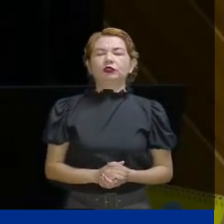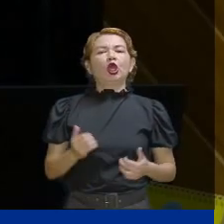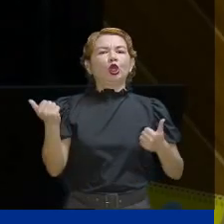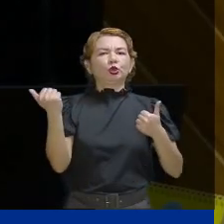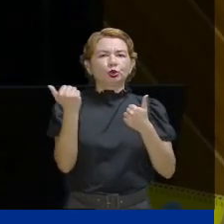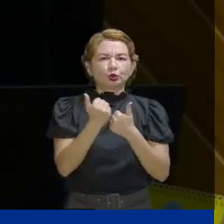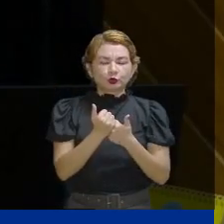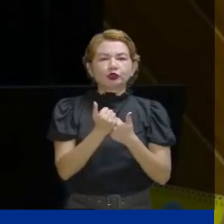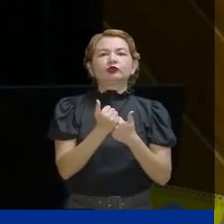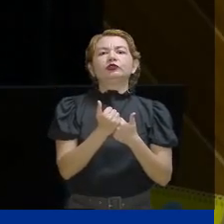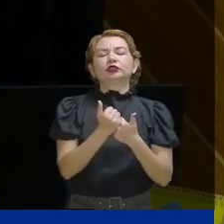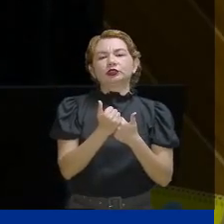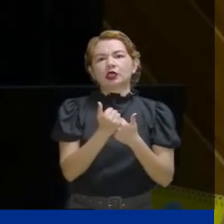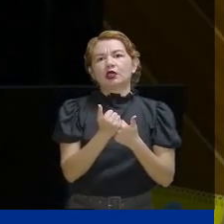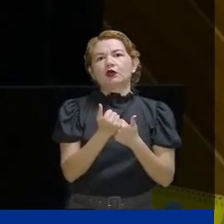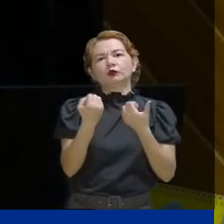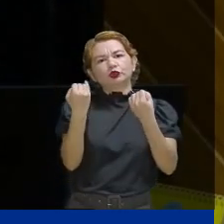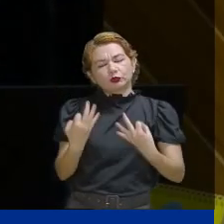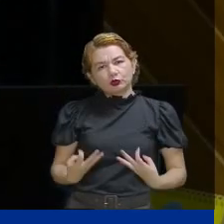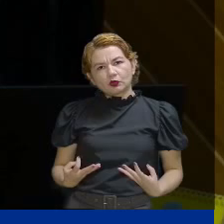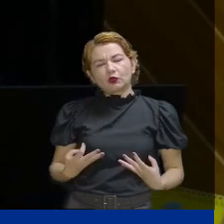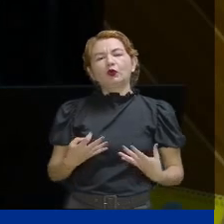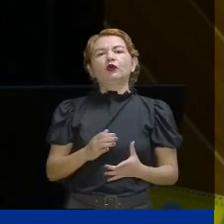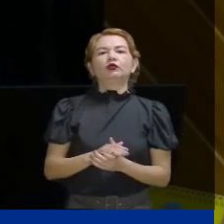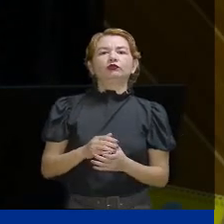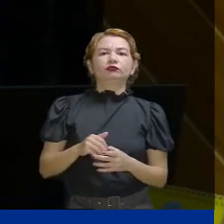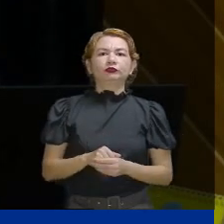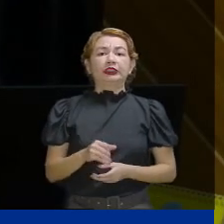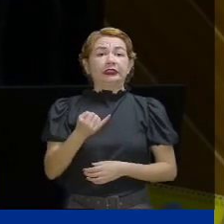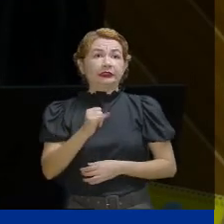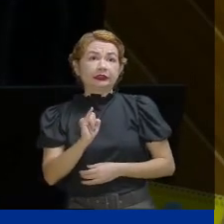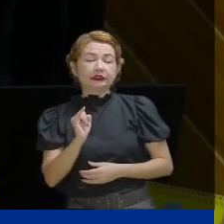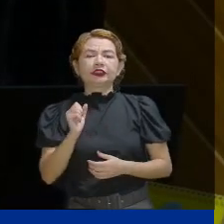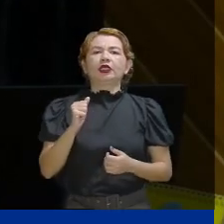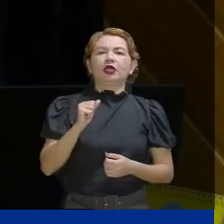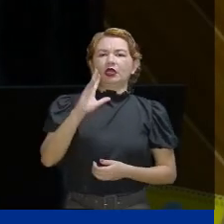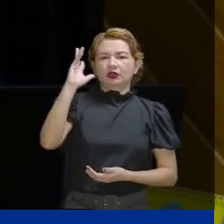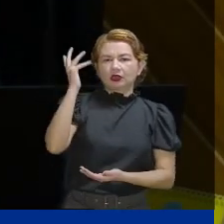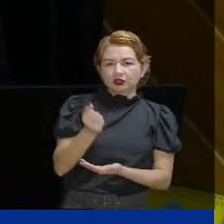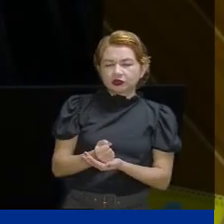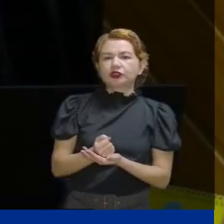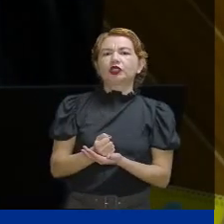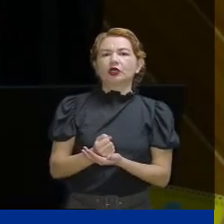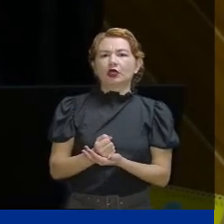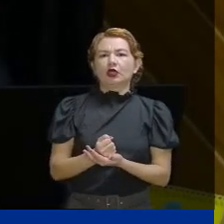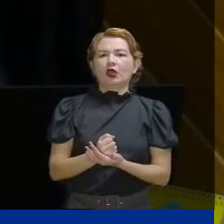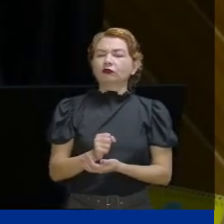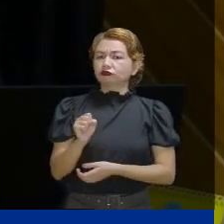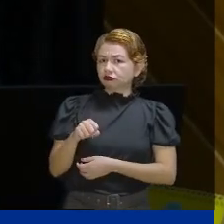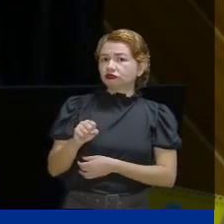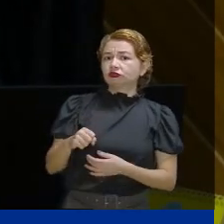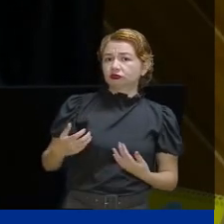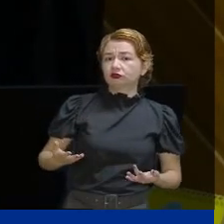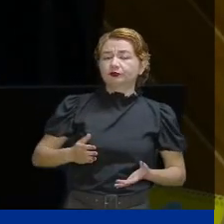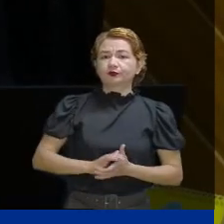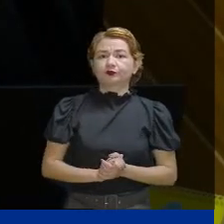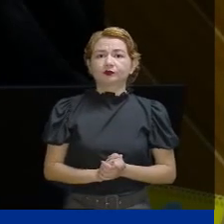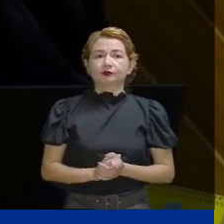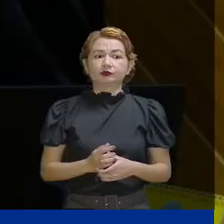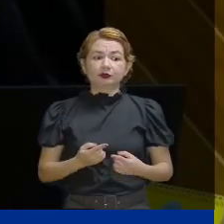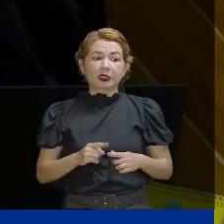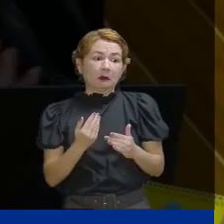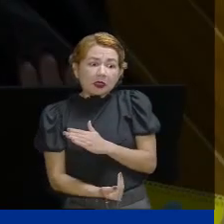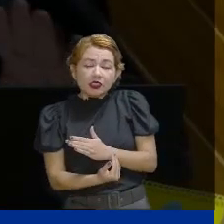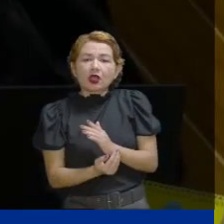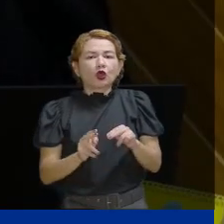substituição de decisão, se a decisão é... E foi enfrentado, só não foi vencedor.